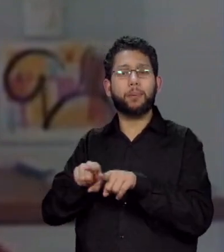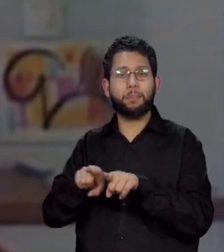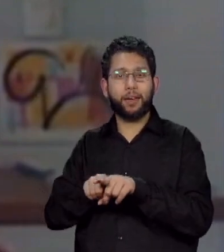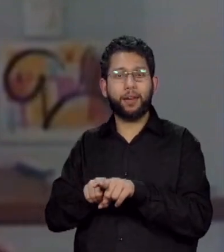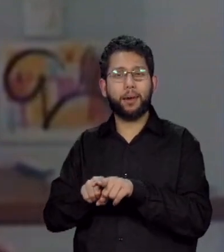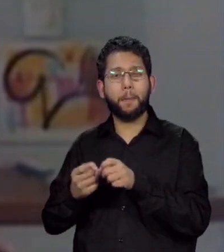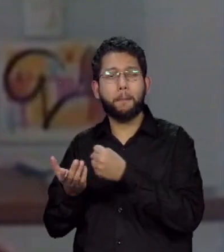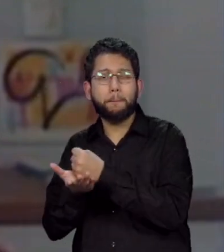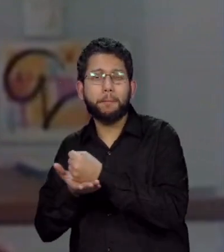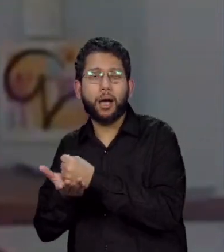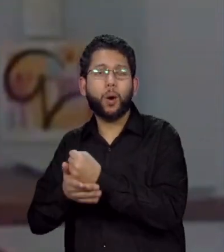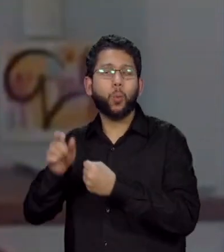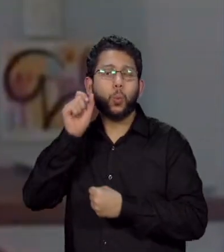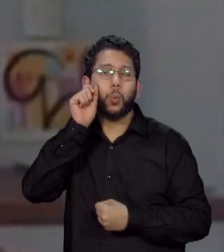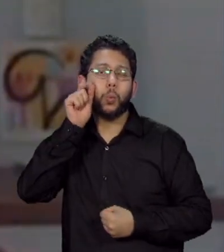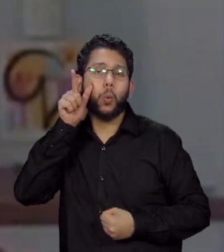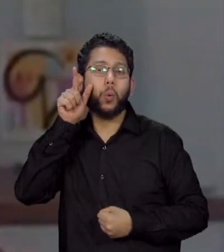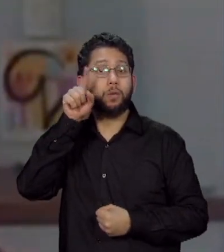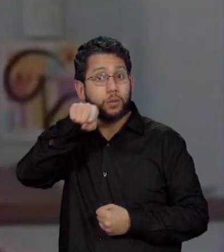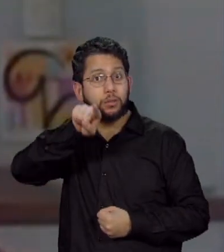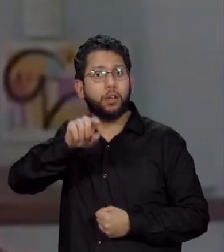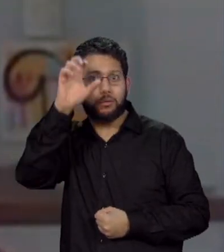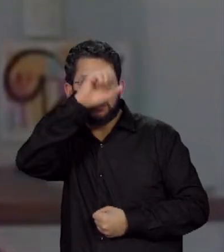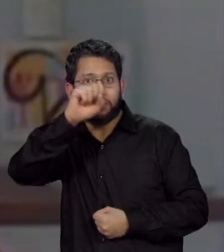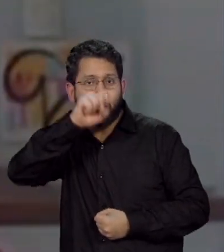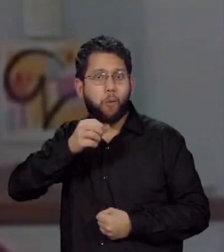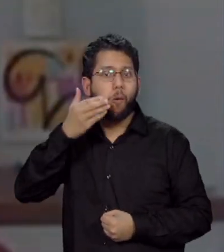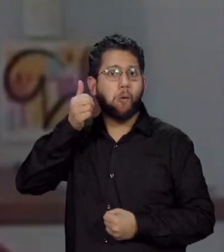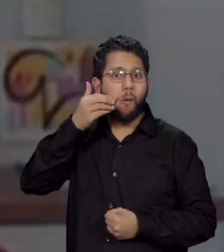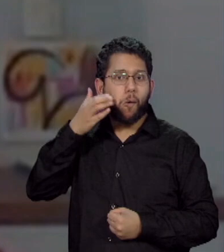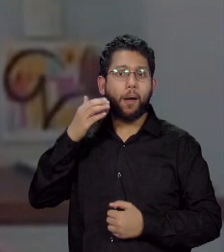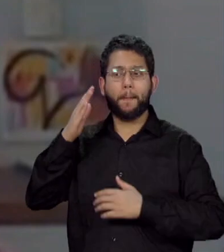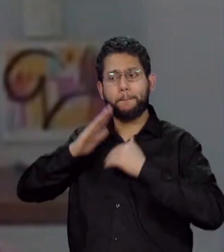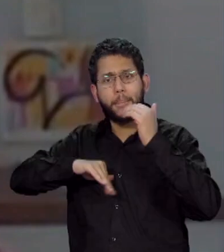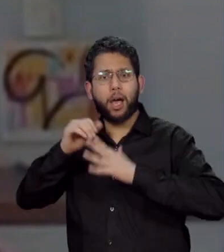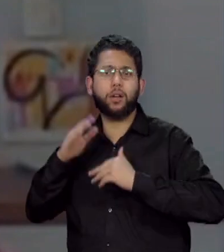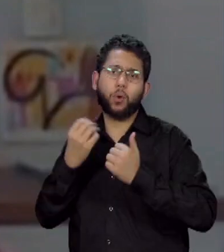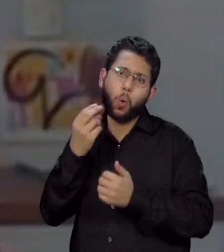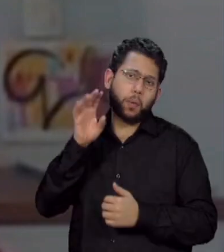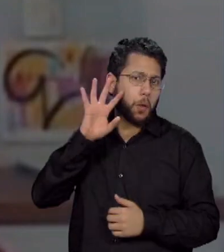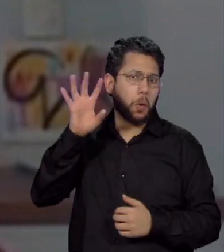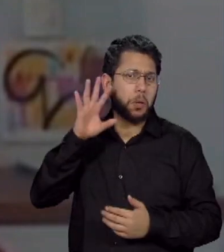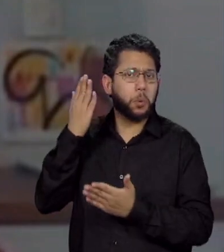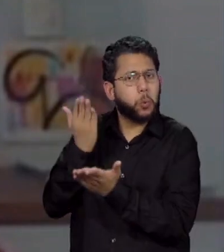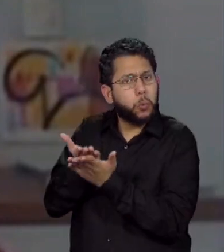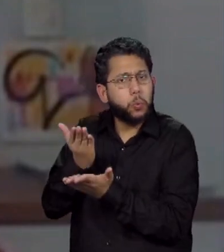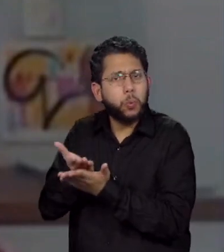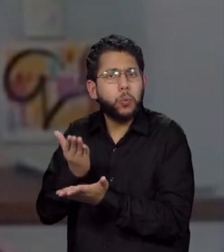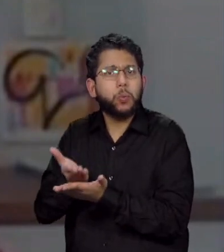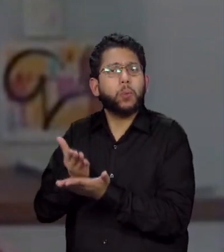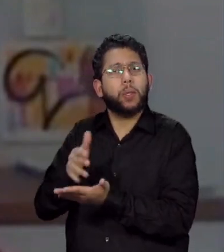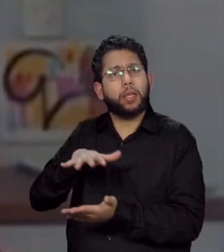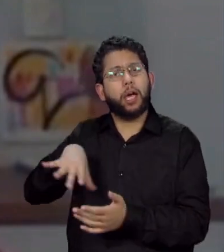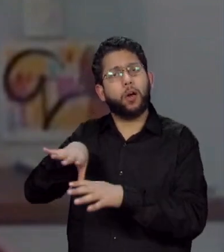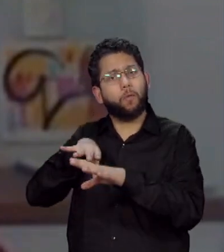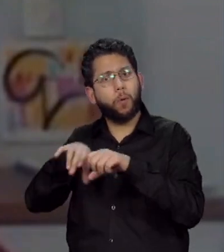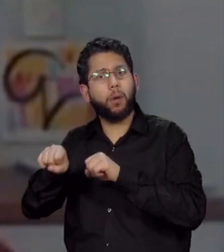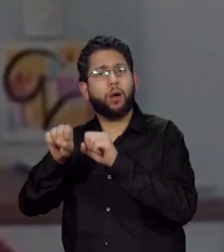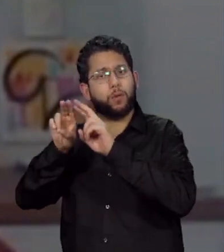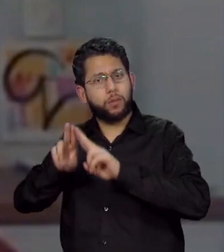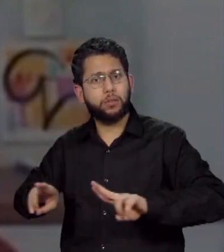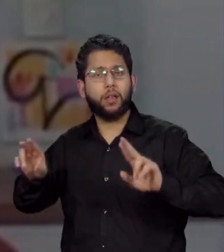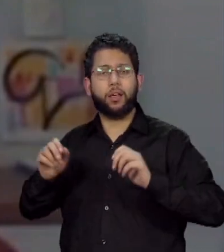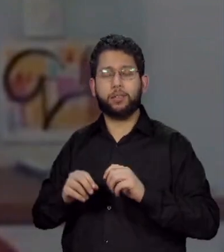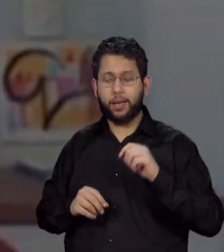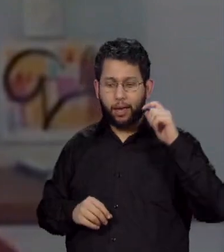um embasamento cultural que você ganha, né, seja através da prática e da teoria dentro do universo da universidade.